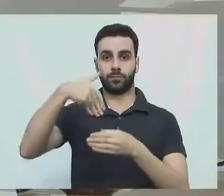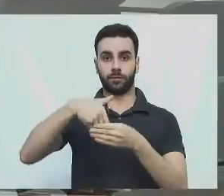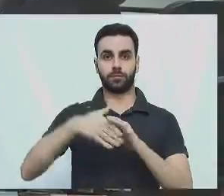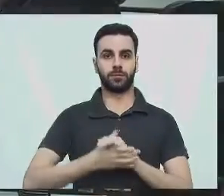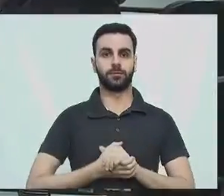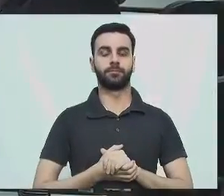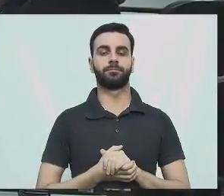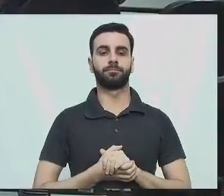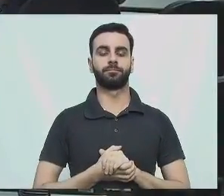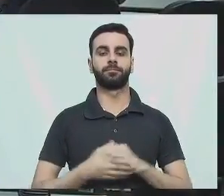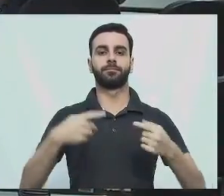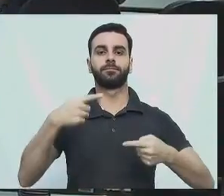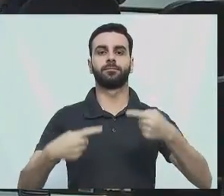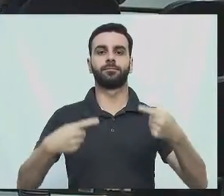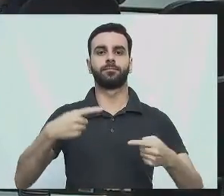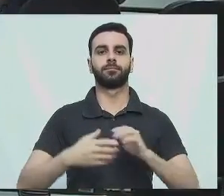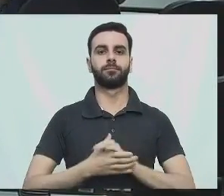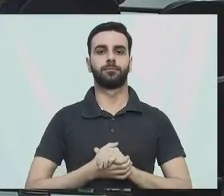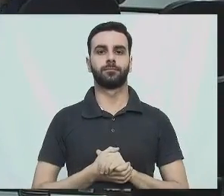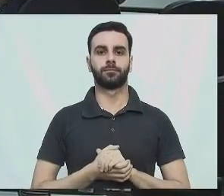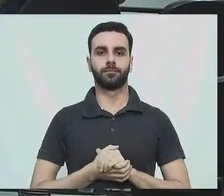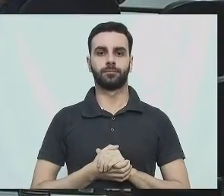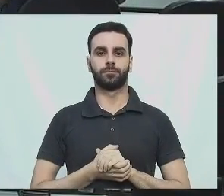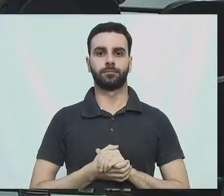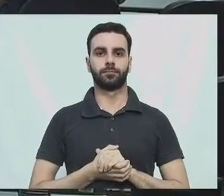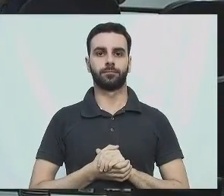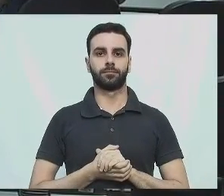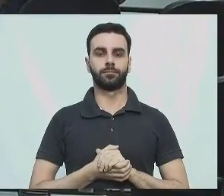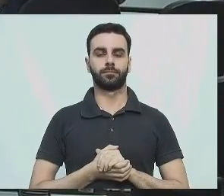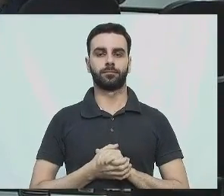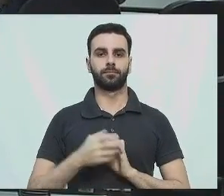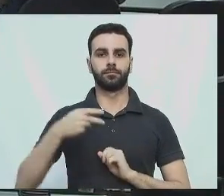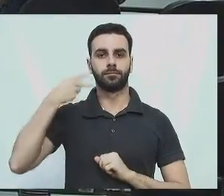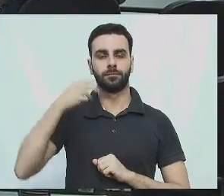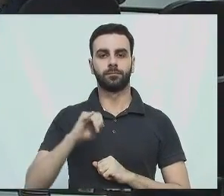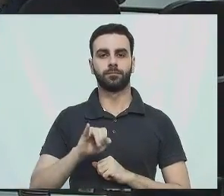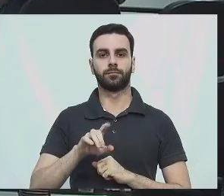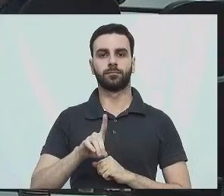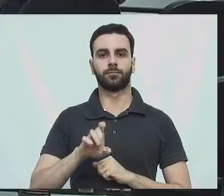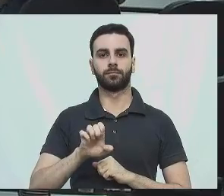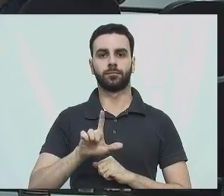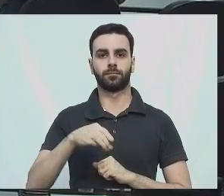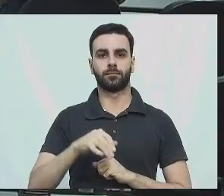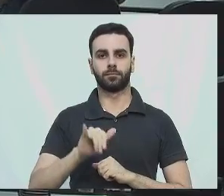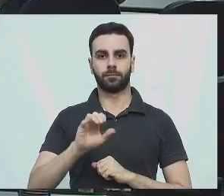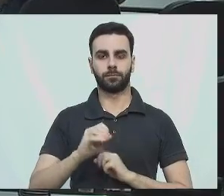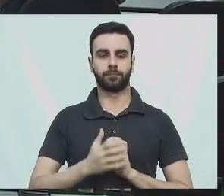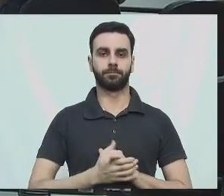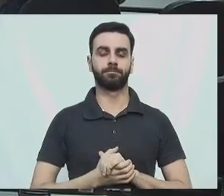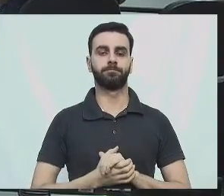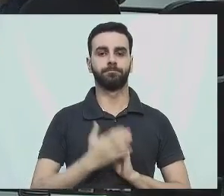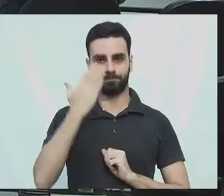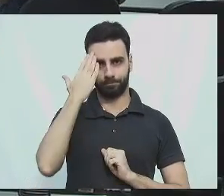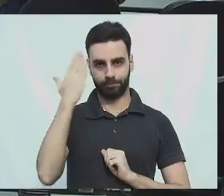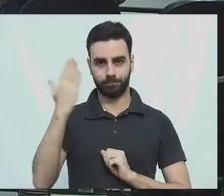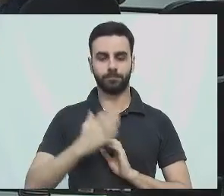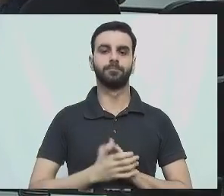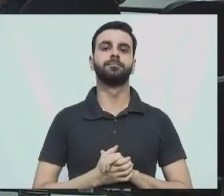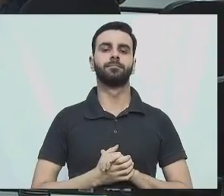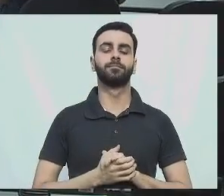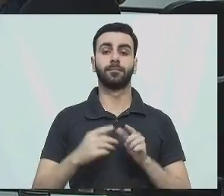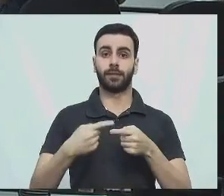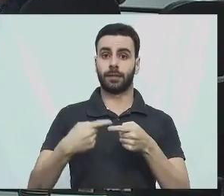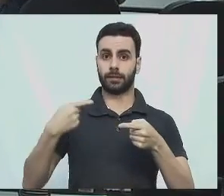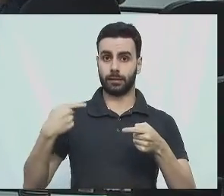votação. Projeto em discussão. Vereador professor Edelmino Ronivon. Obrigado, senhor presidente. Na